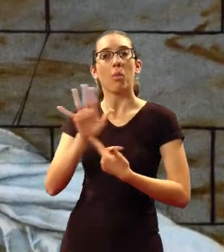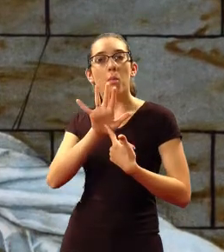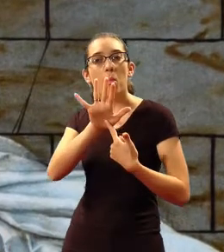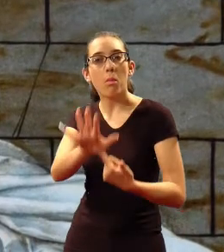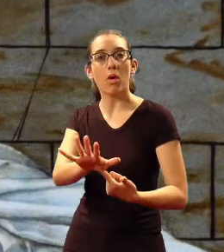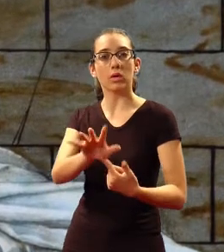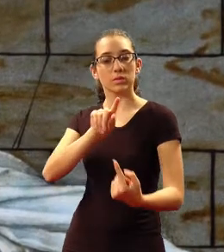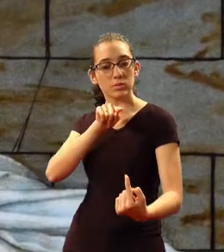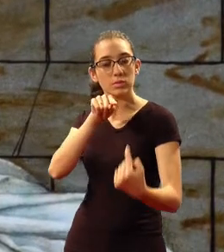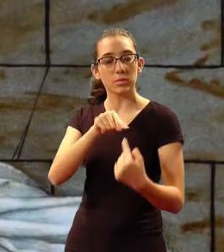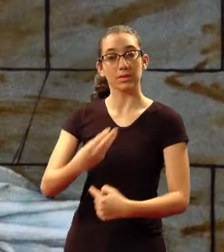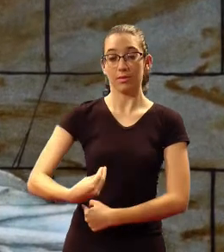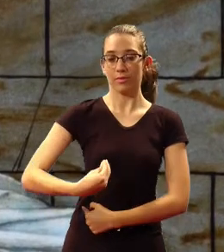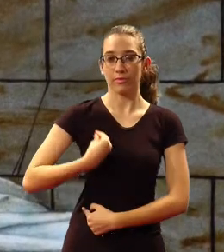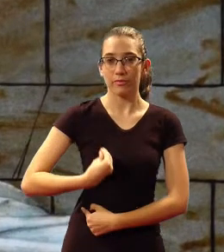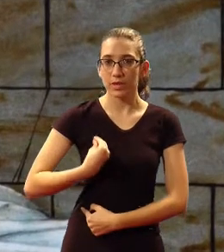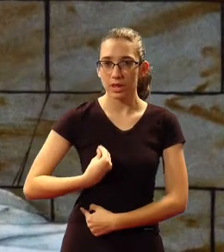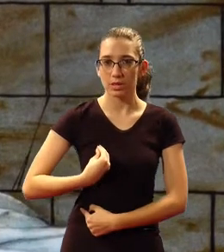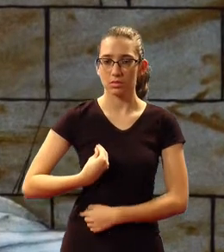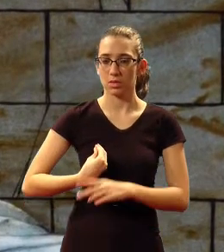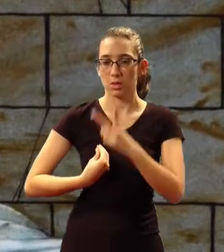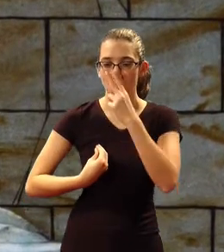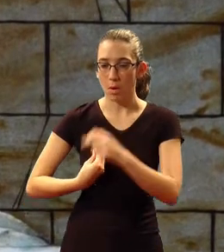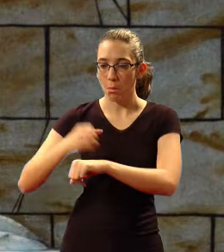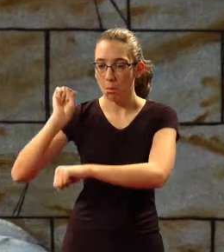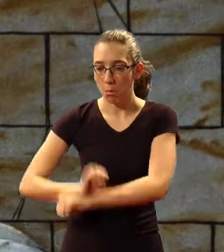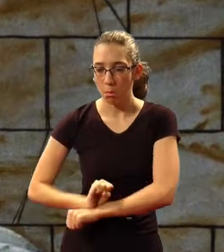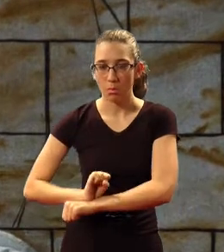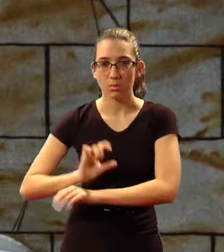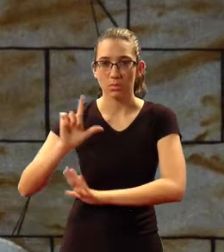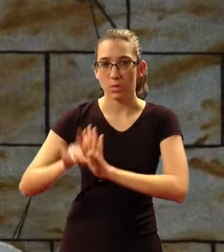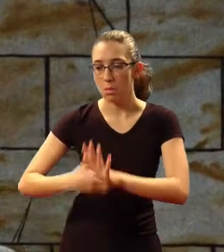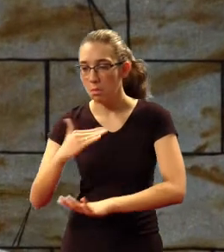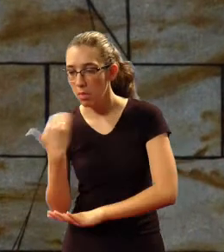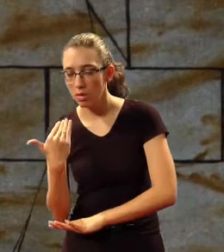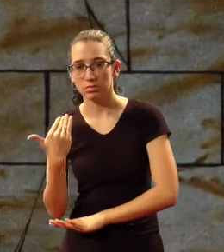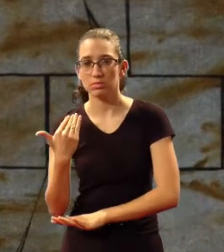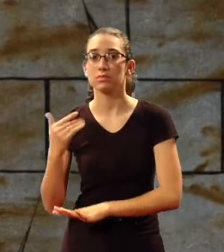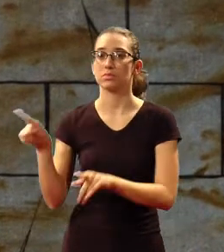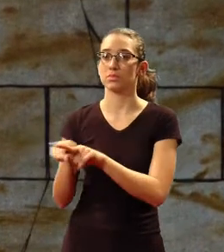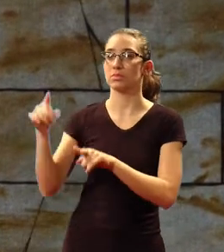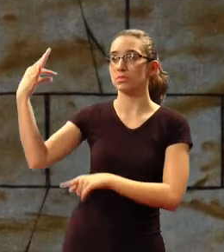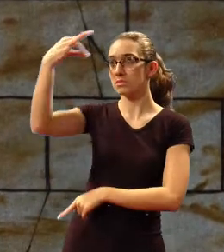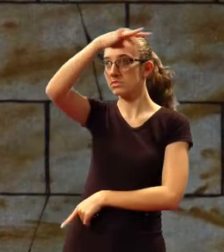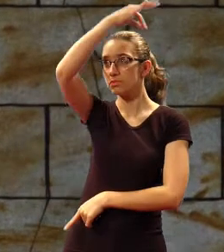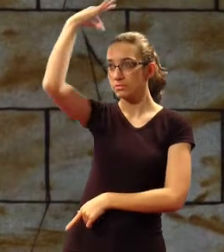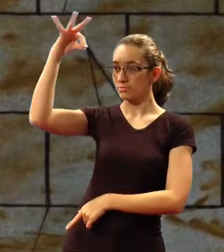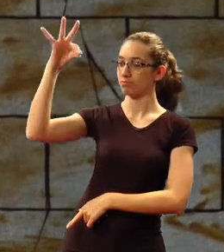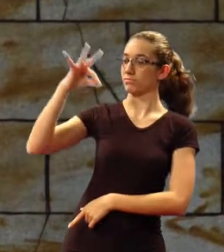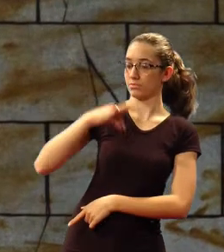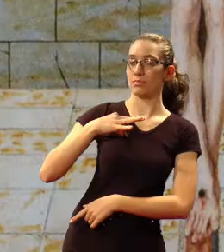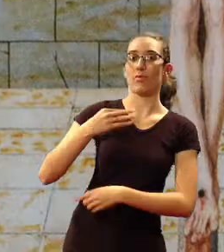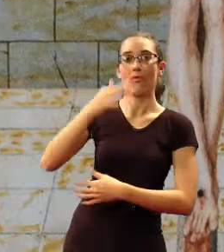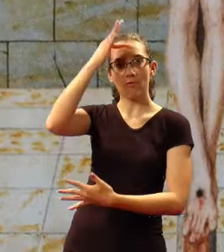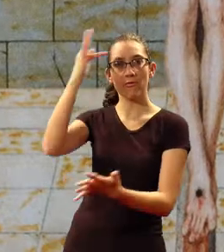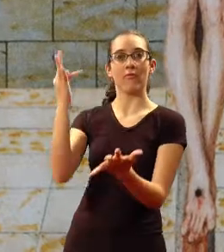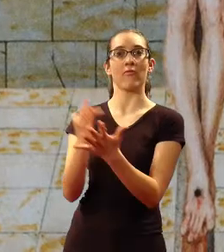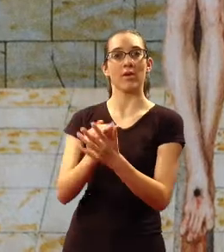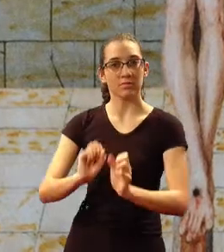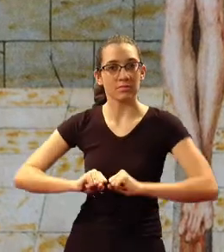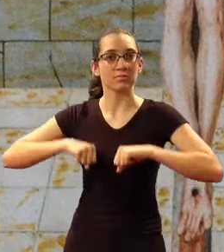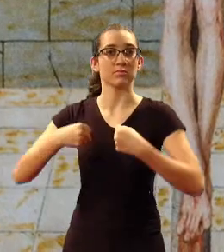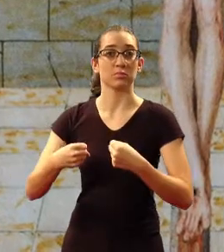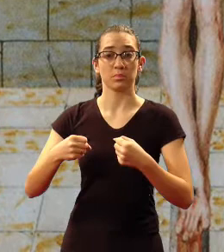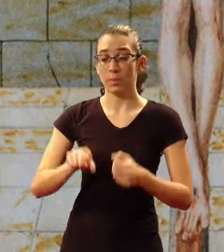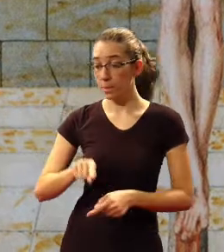simbolizar a vida que não vai, e o Espírito Santo que fortalece a fé de cada um. E de outro